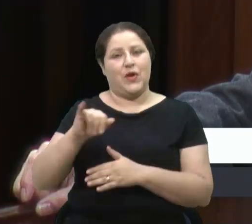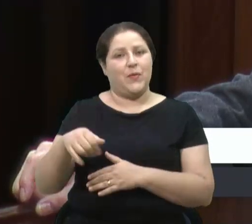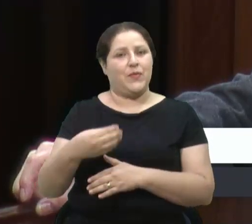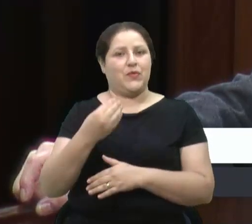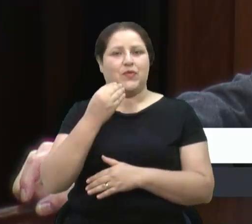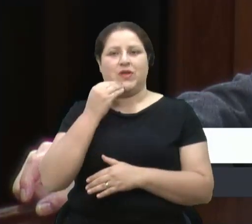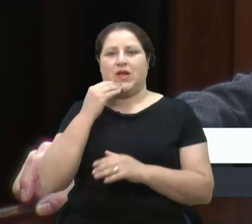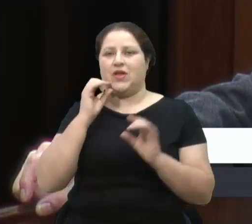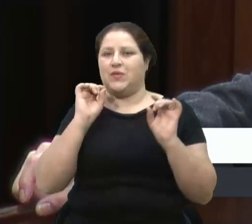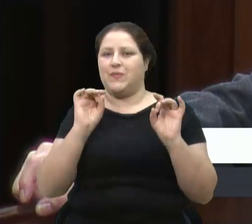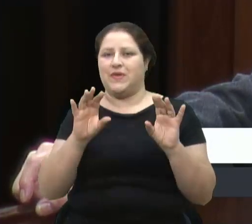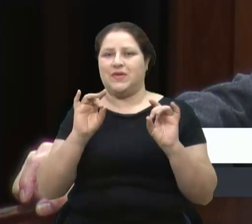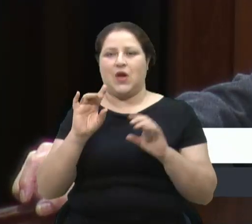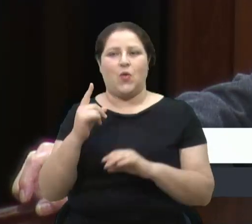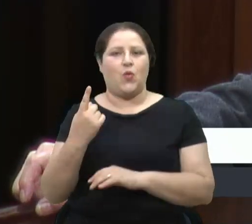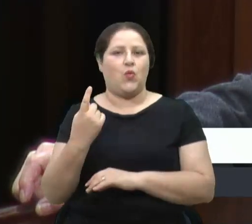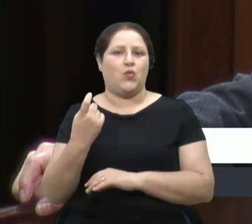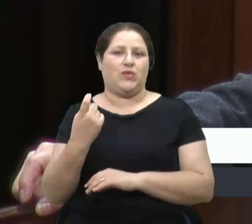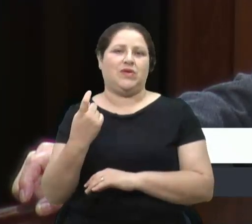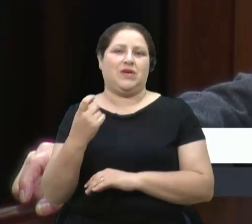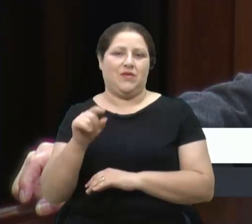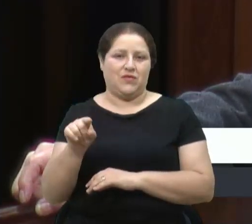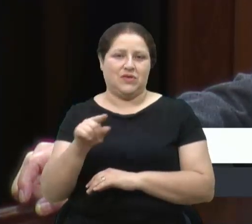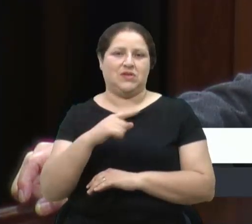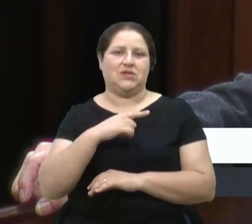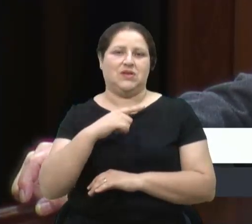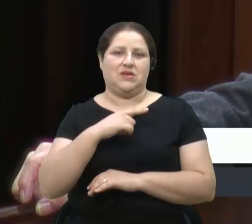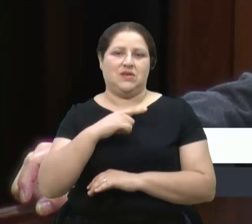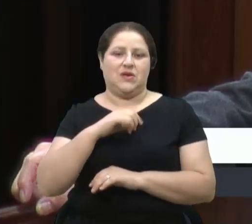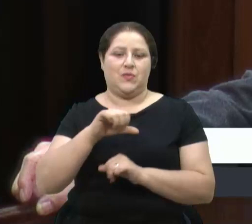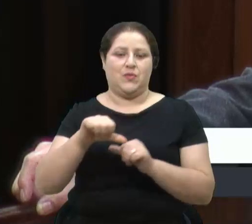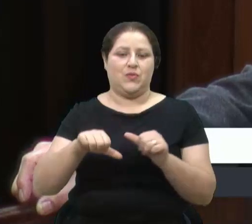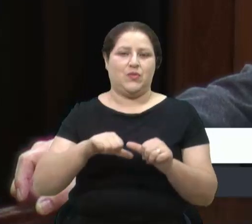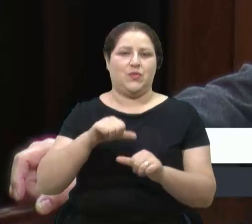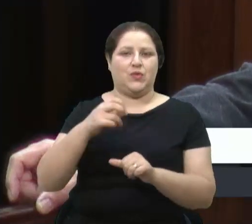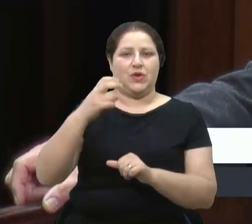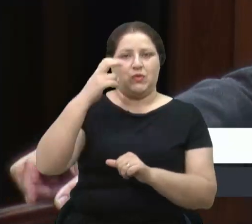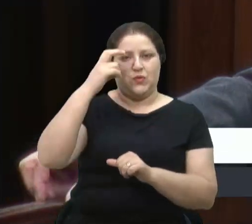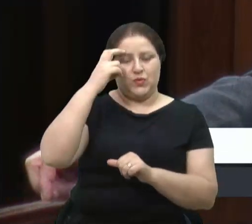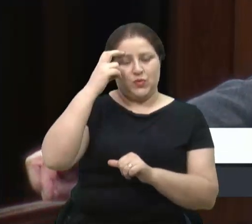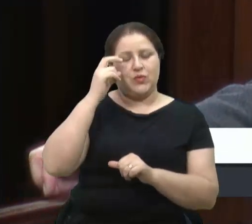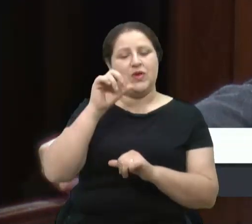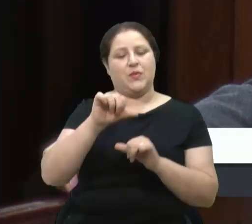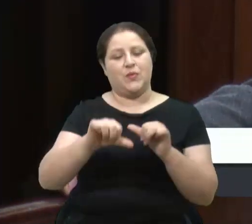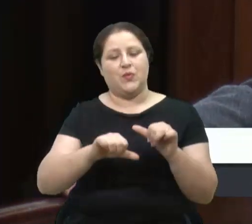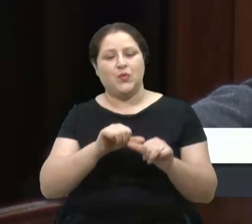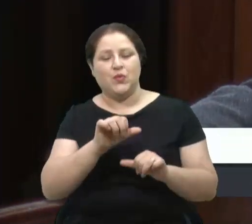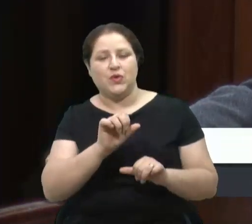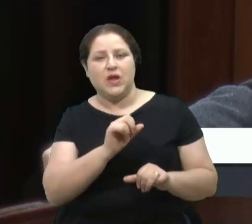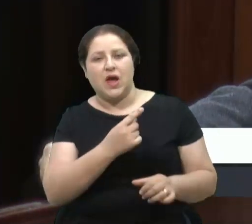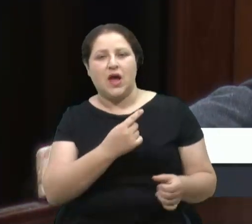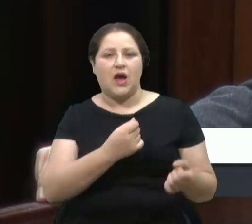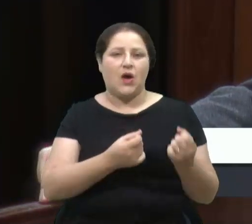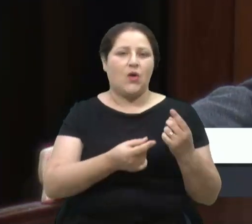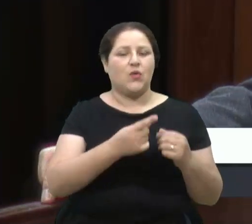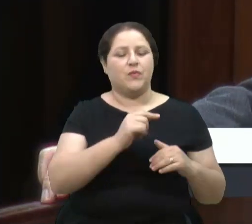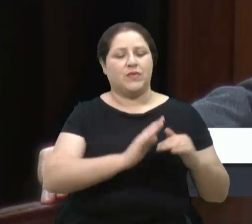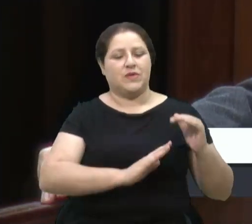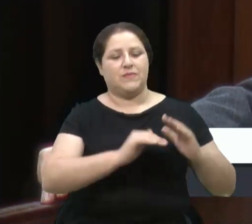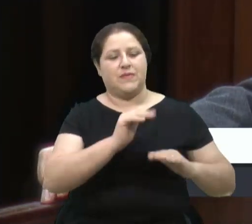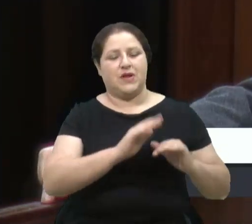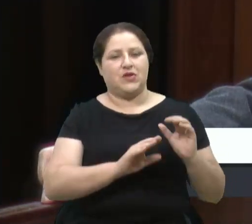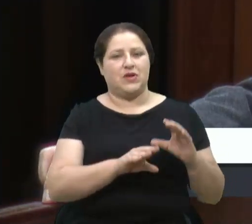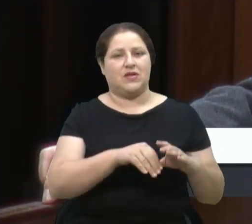ímpar que vocês têm de mudar um pouco a cultura e algumas práticas na propriedade agrícola